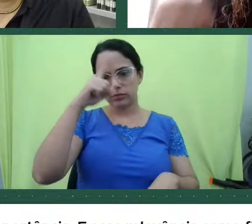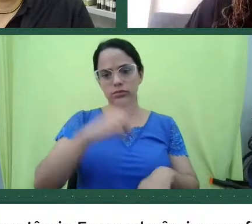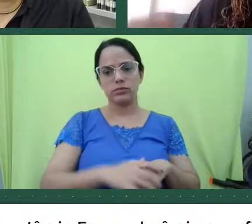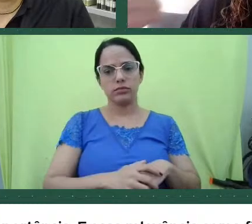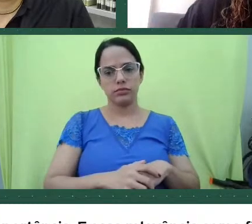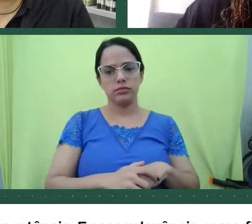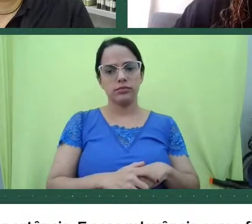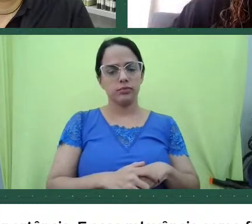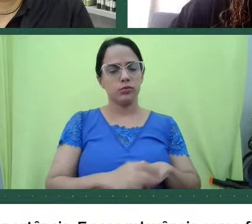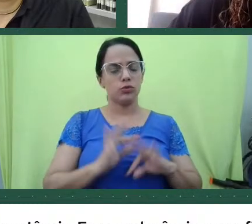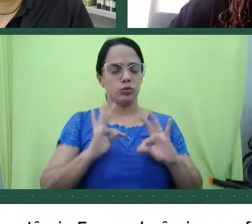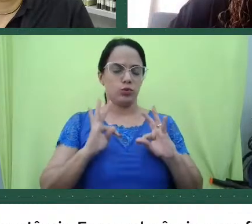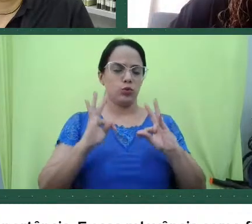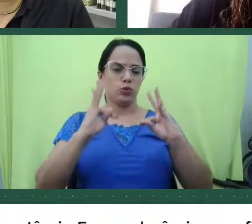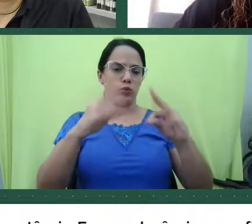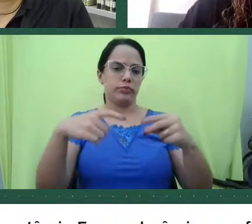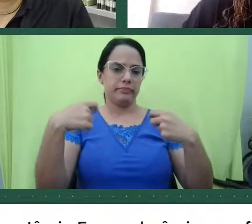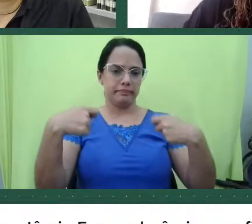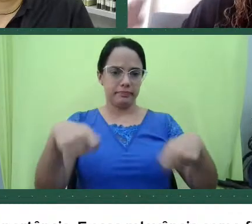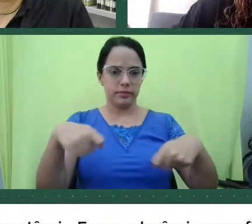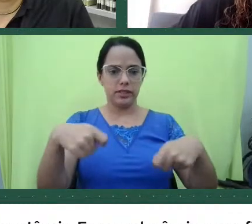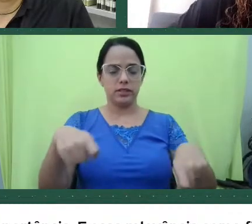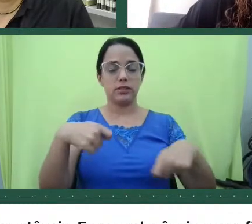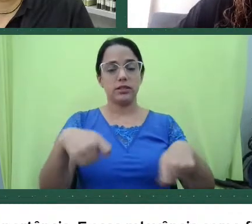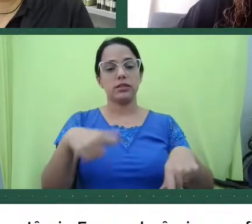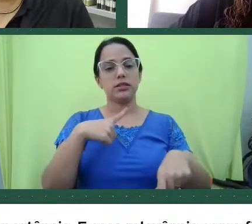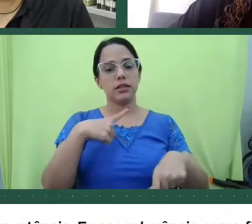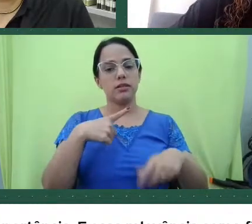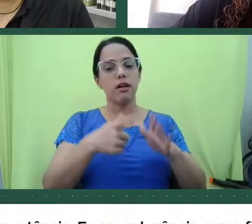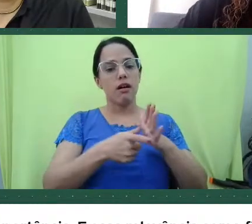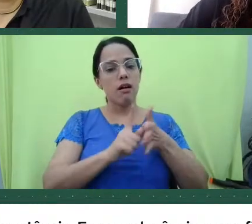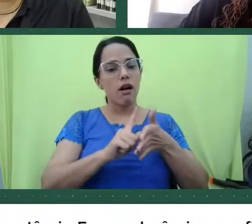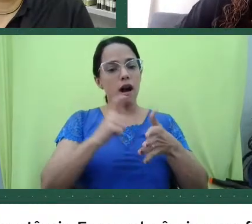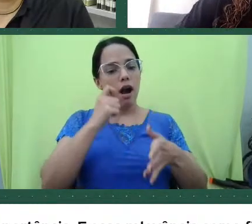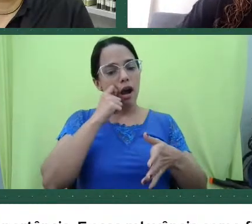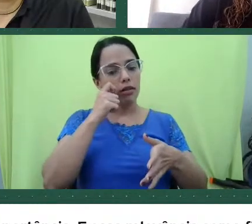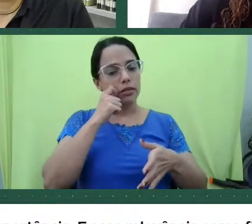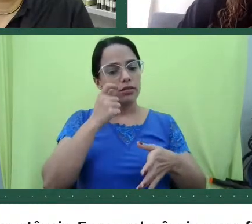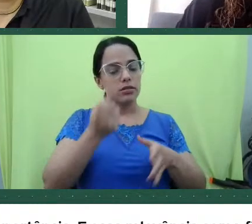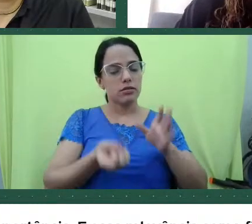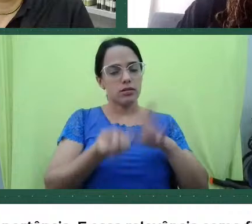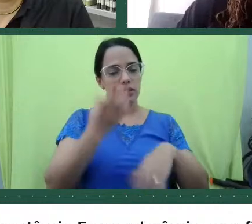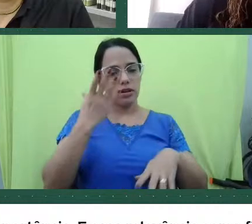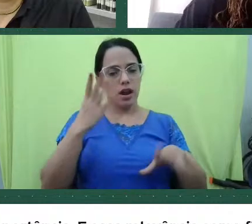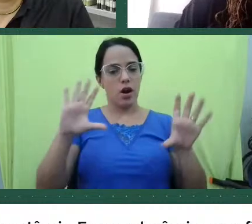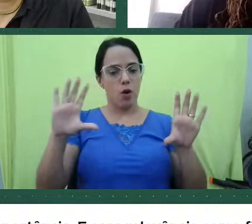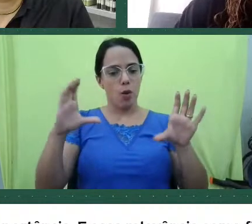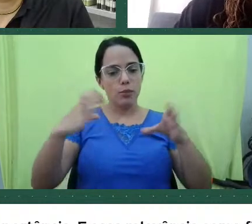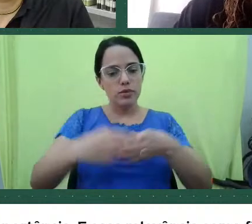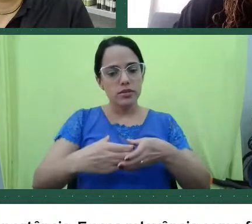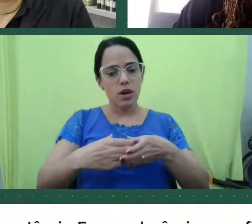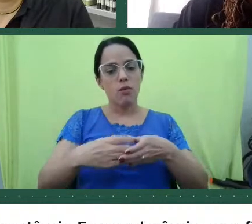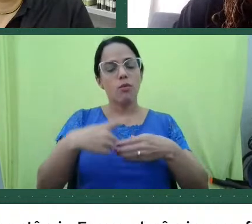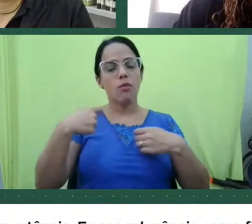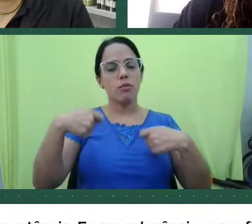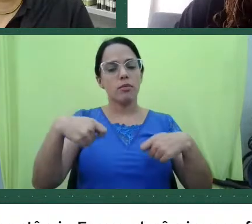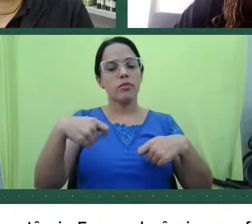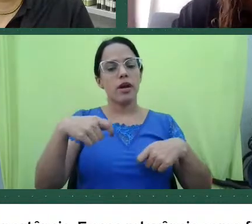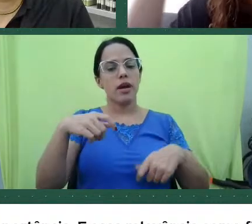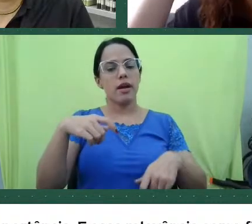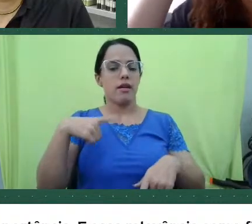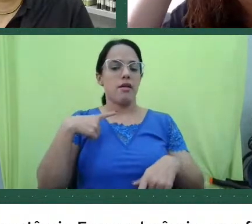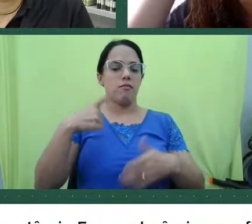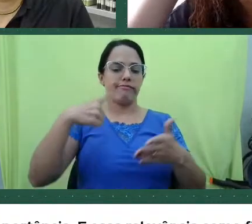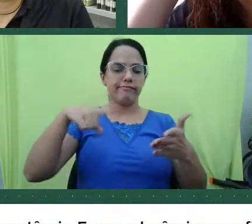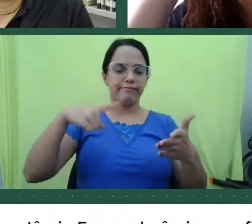especializados, todos eles precisam estar atentos para ter suas comissões de revisão de prontuários e também de